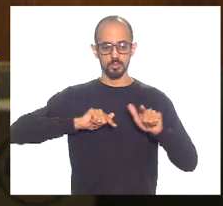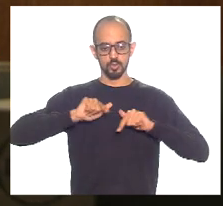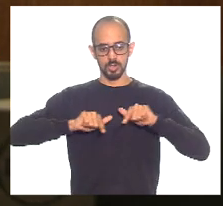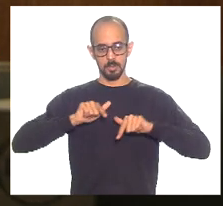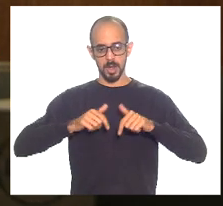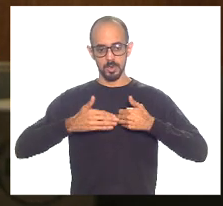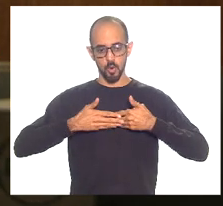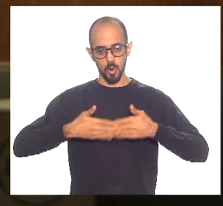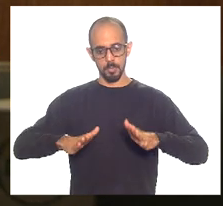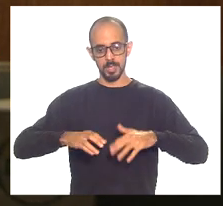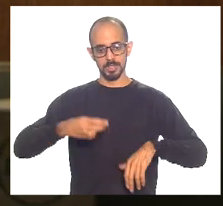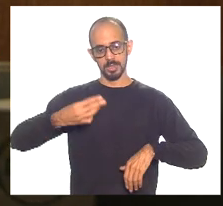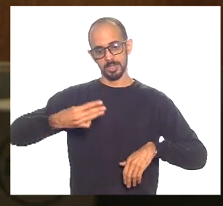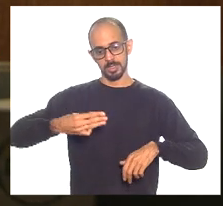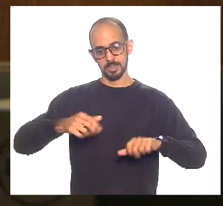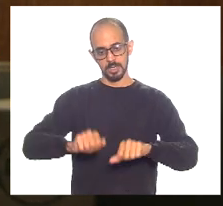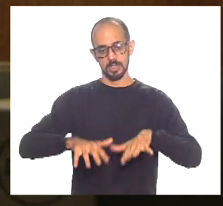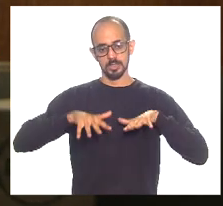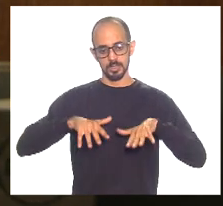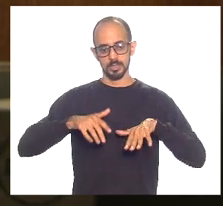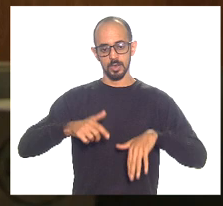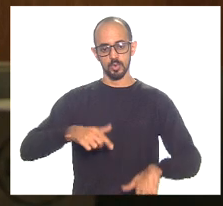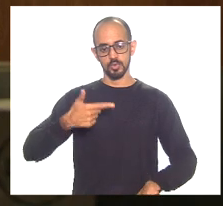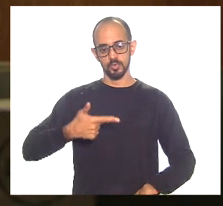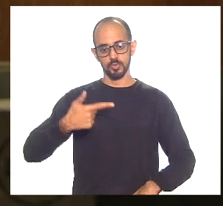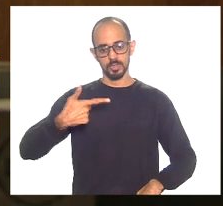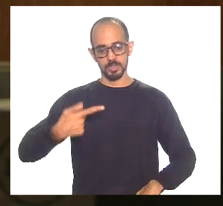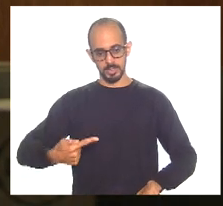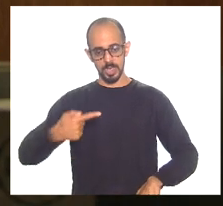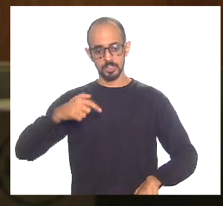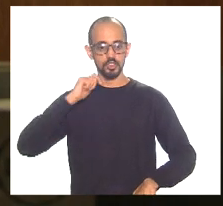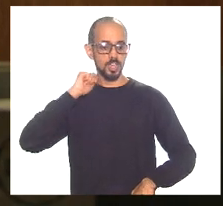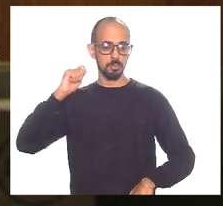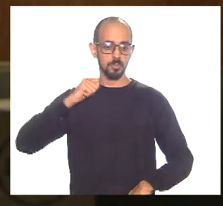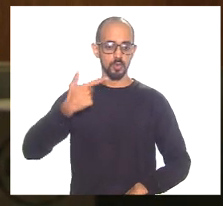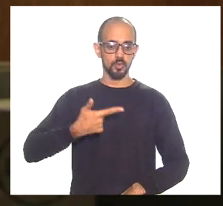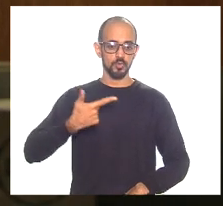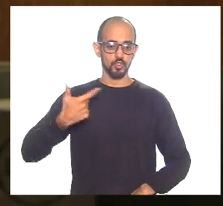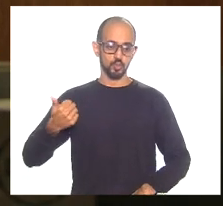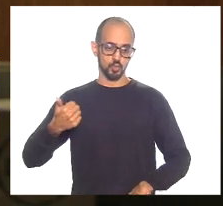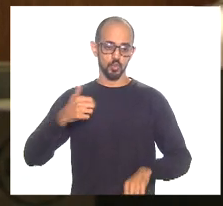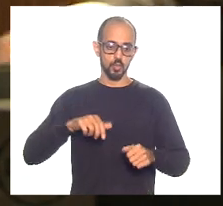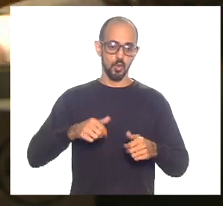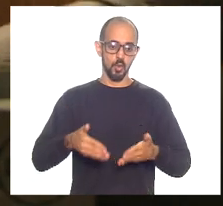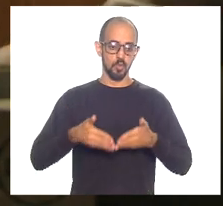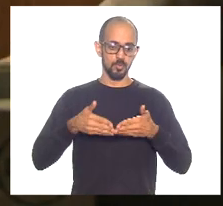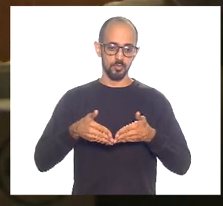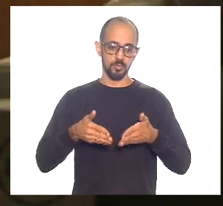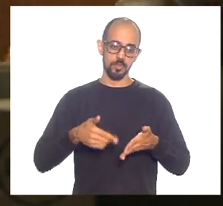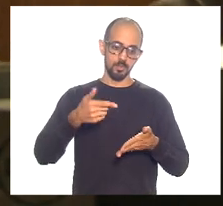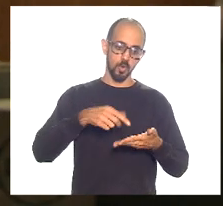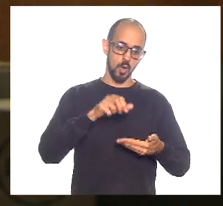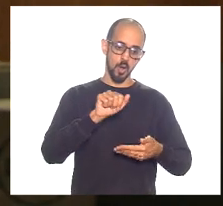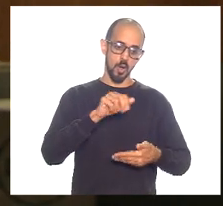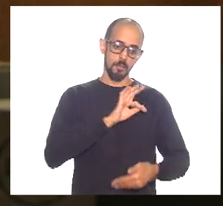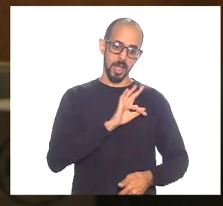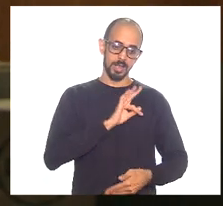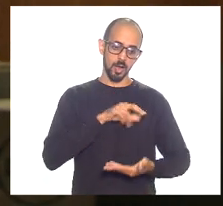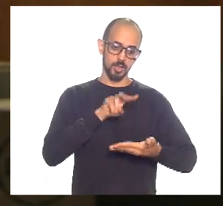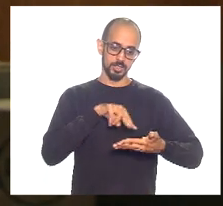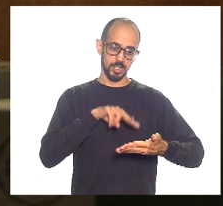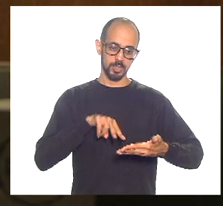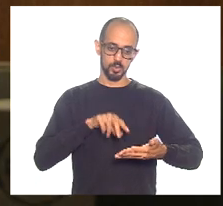Está aberta a terceira sessão extraordinária do dia 27 de abril de 21. A presidência convida a deputada Marta Rocha a fazer a leitura da ata da sessão